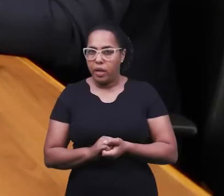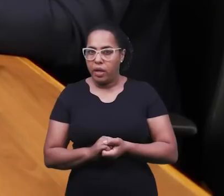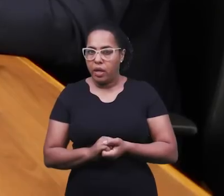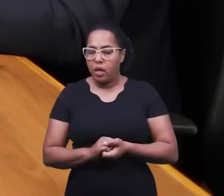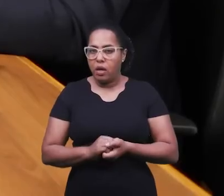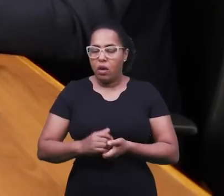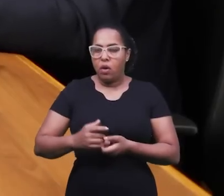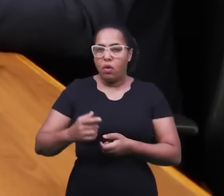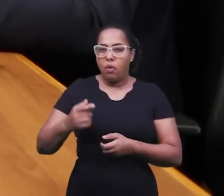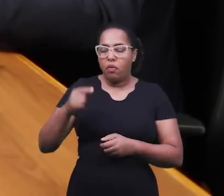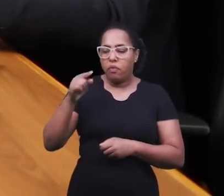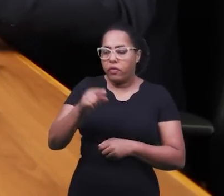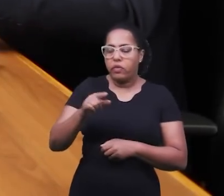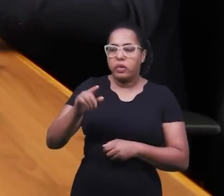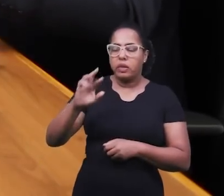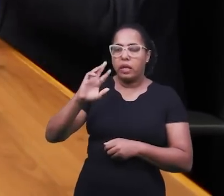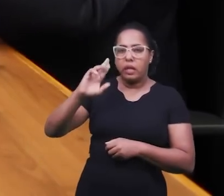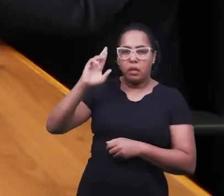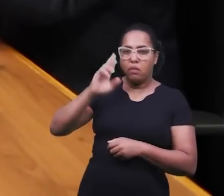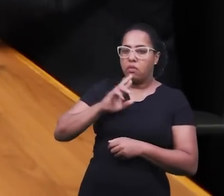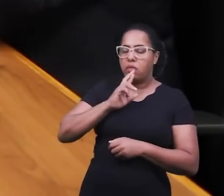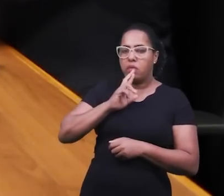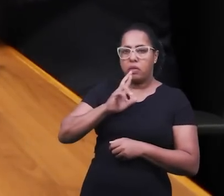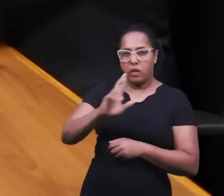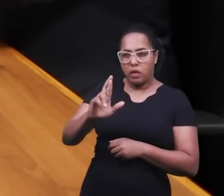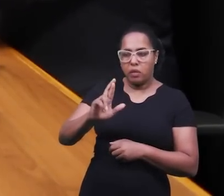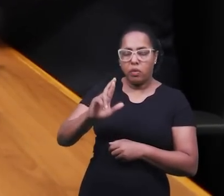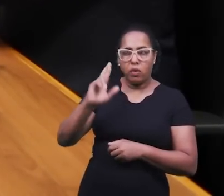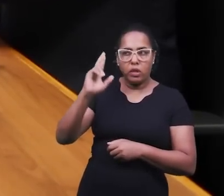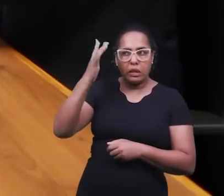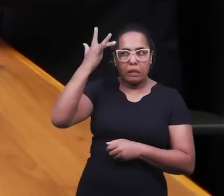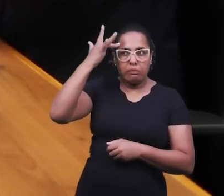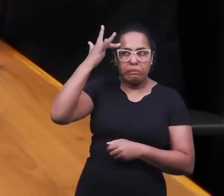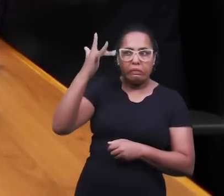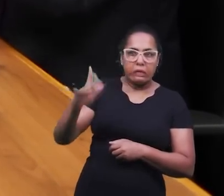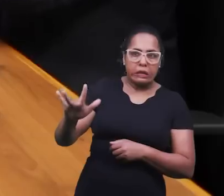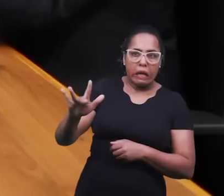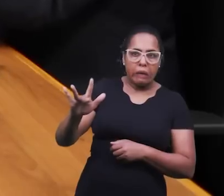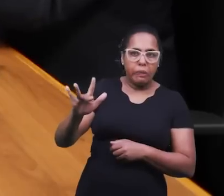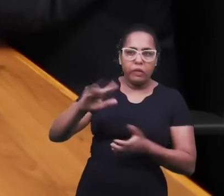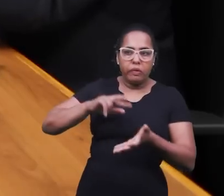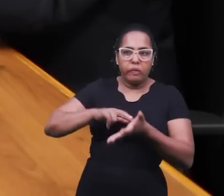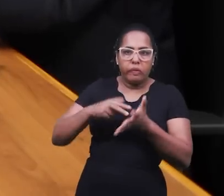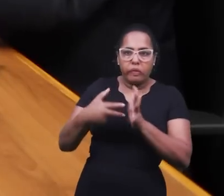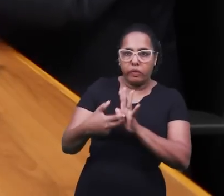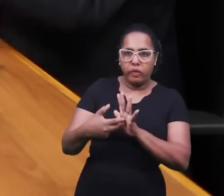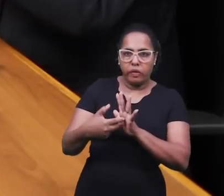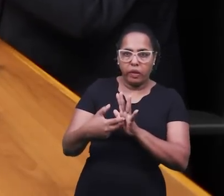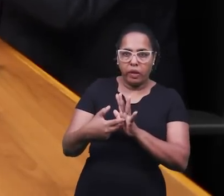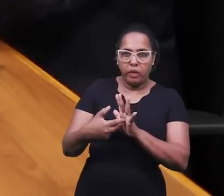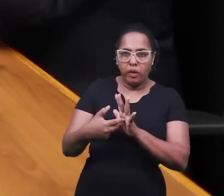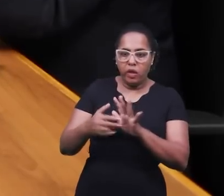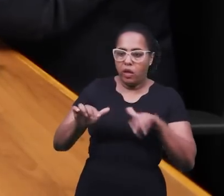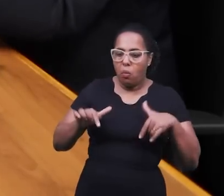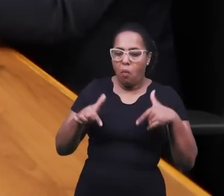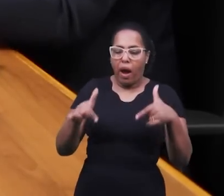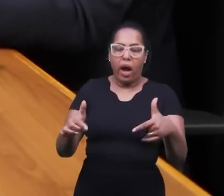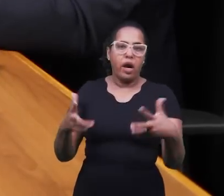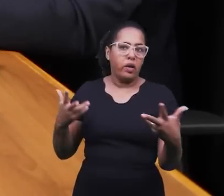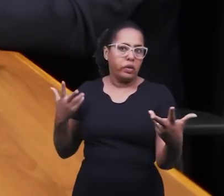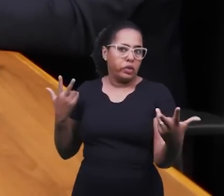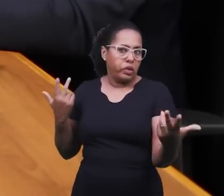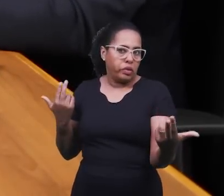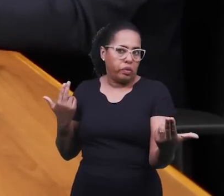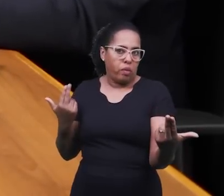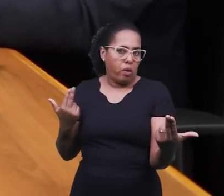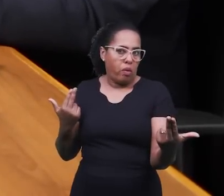estava ouvindo, eu sabia que se tratava de algum tipo de alarme, né, porque era um som estridente,